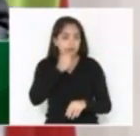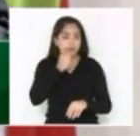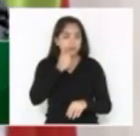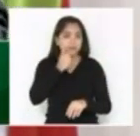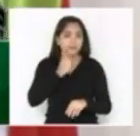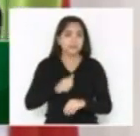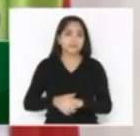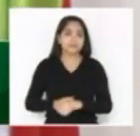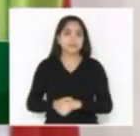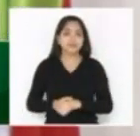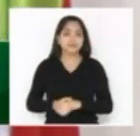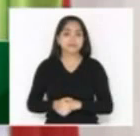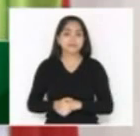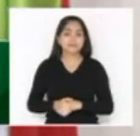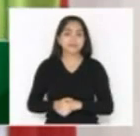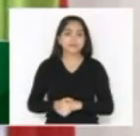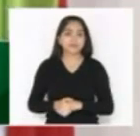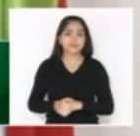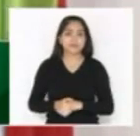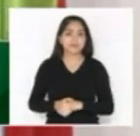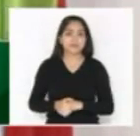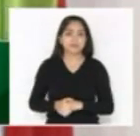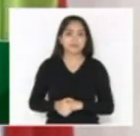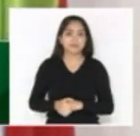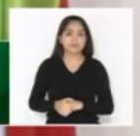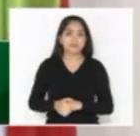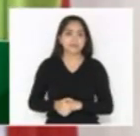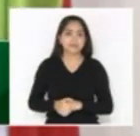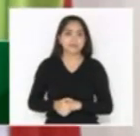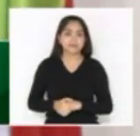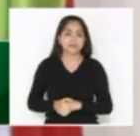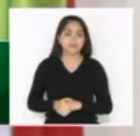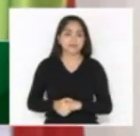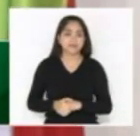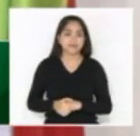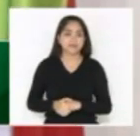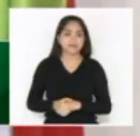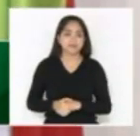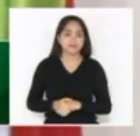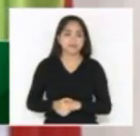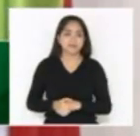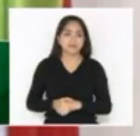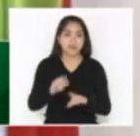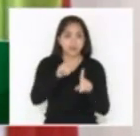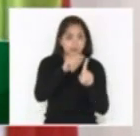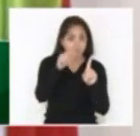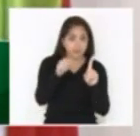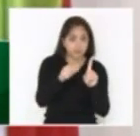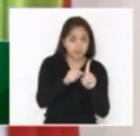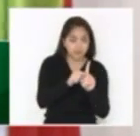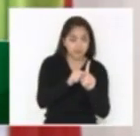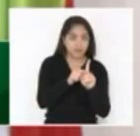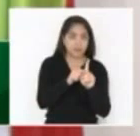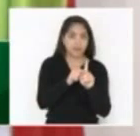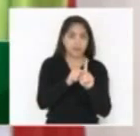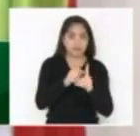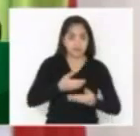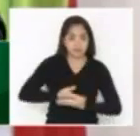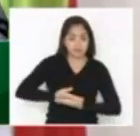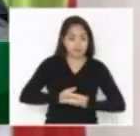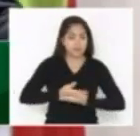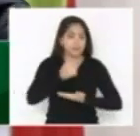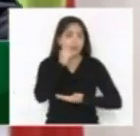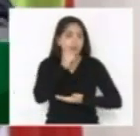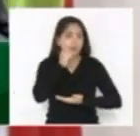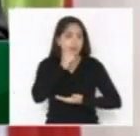isso, tanto a mãe, a Agnes, como o bebê, a Tyler, uma menininha, né,